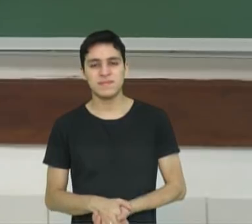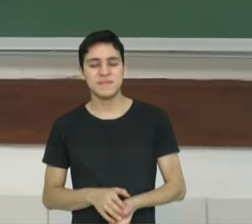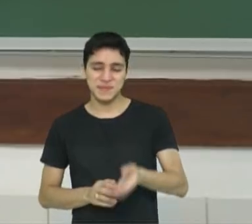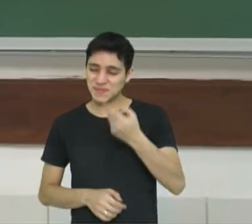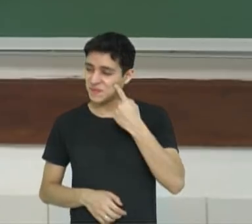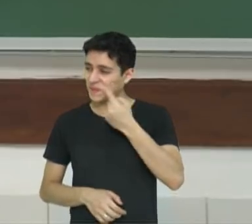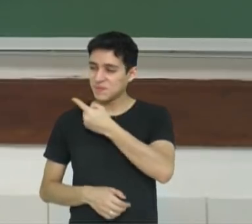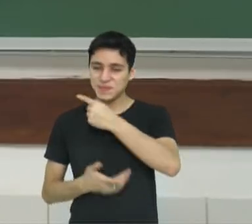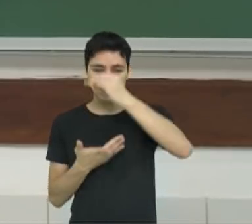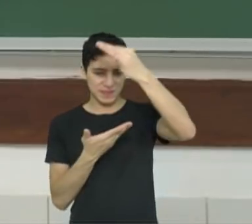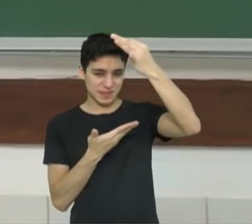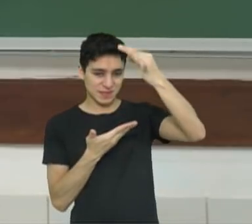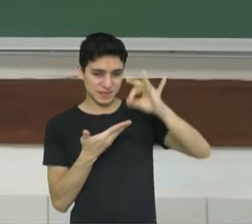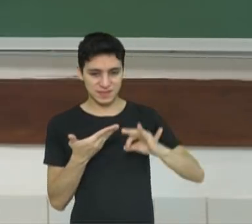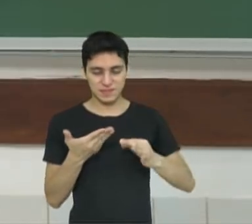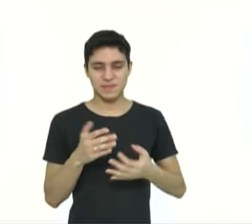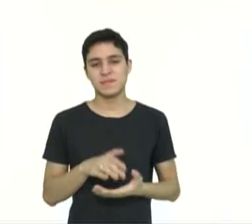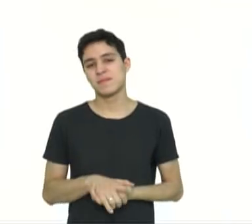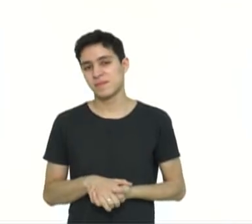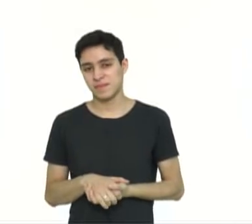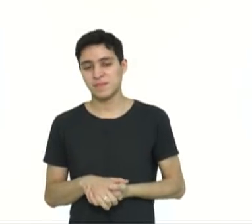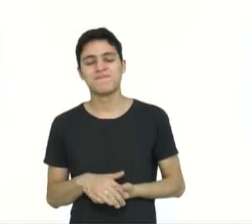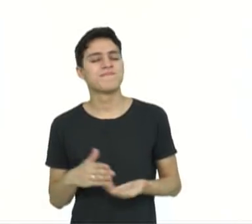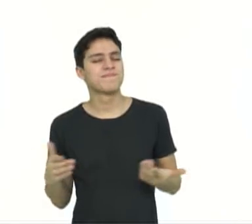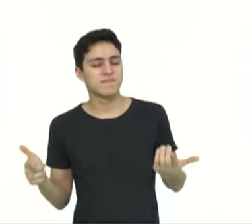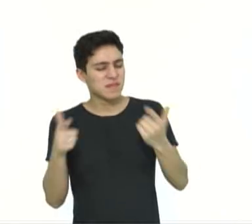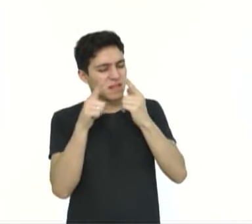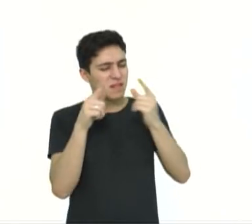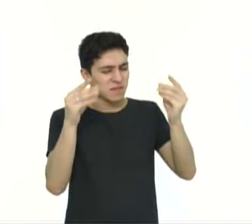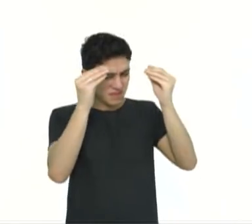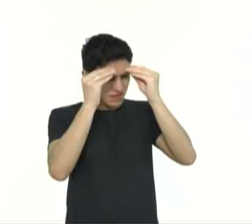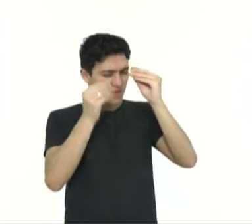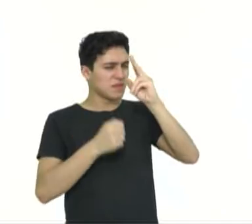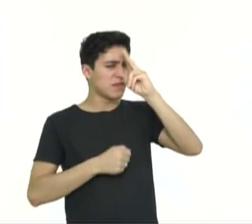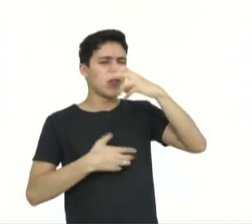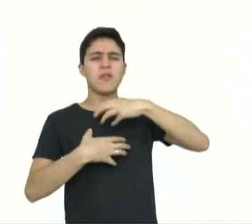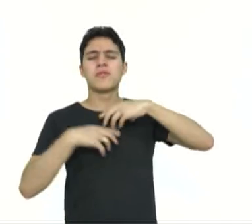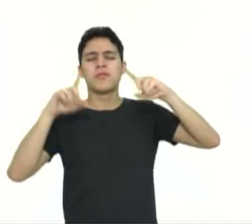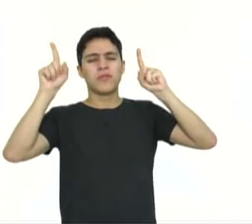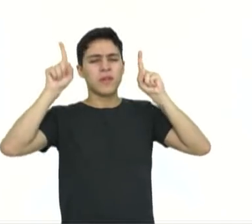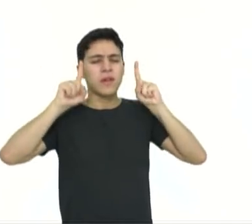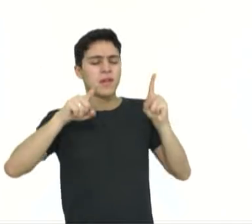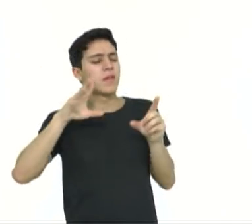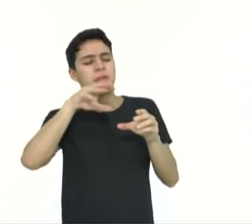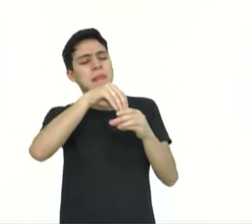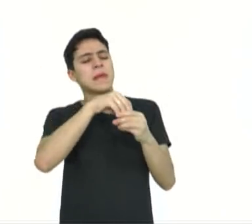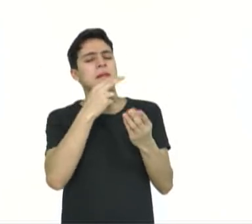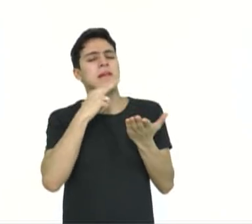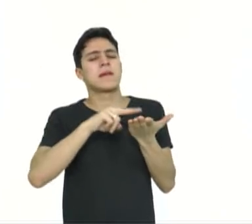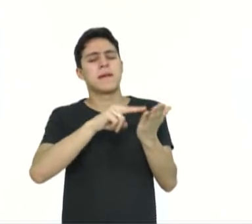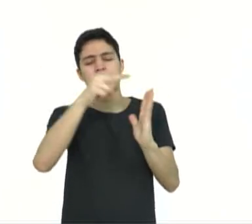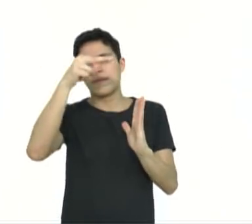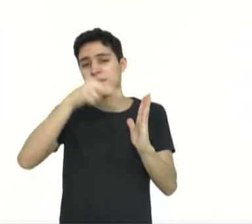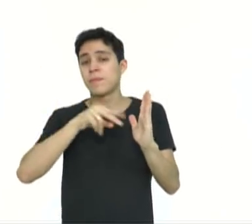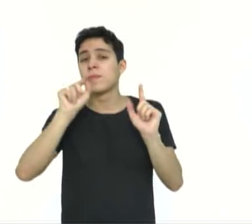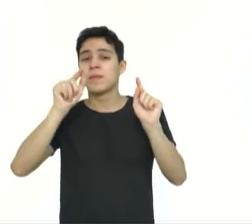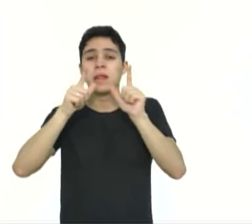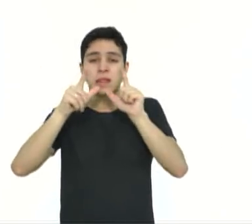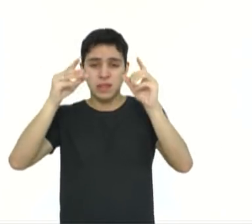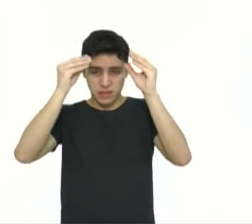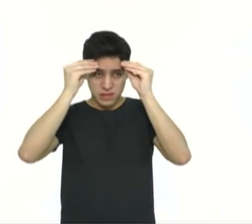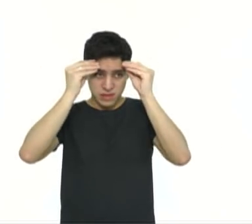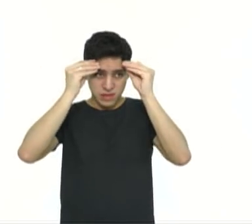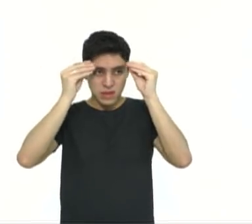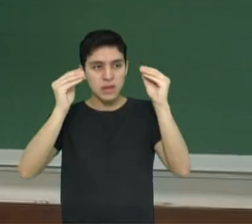Vamos corrigir. A linguagem predominante na carta do leitor é sempre a linguagem